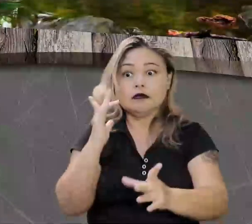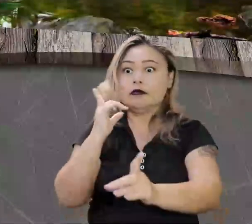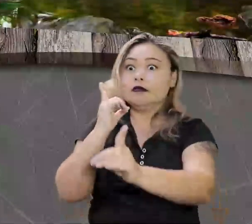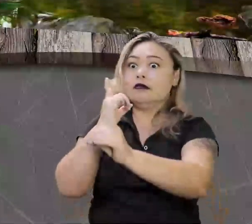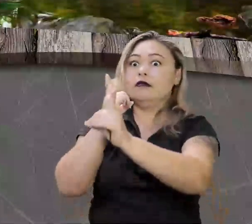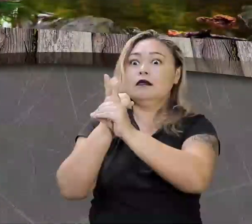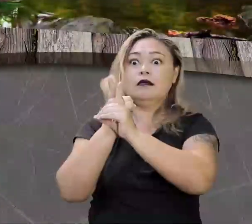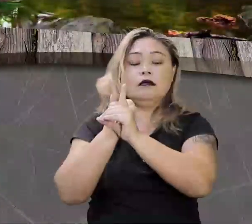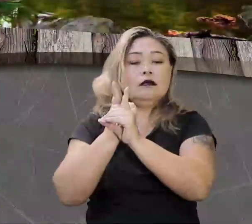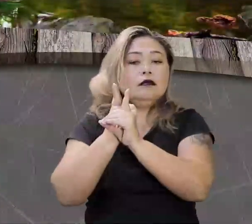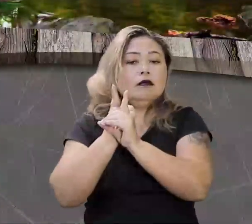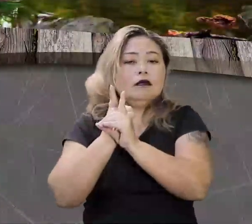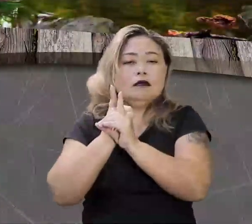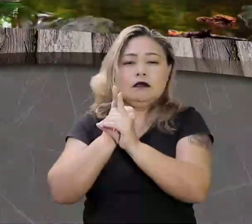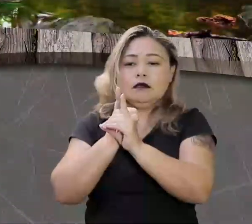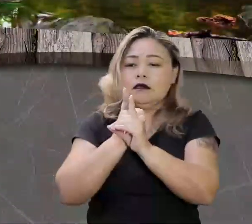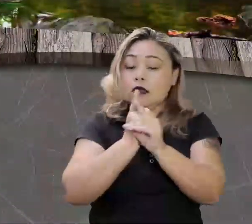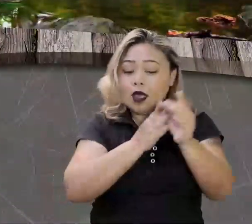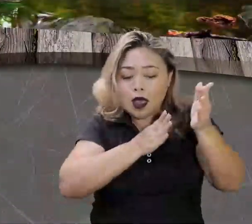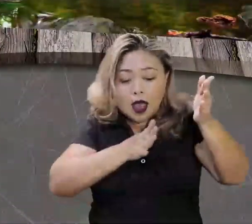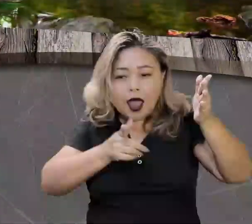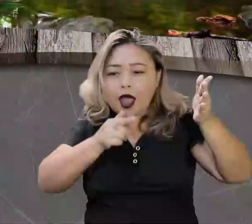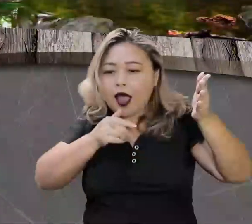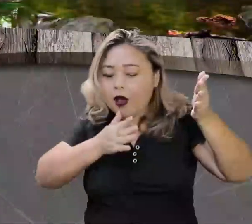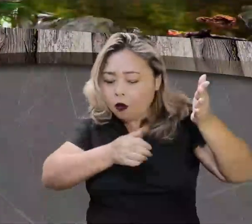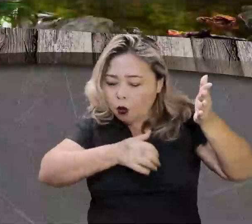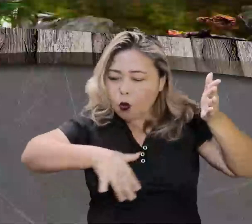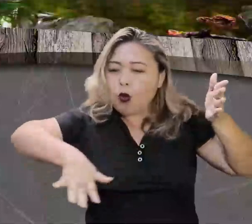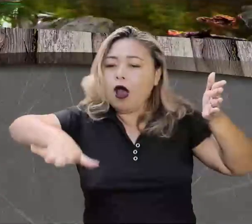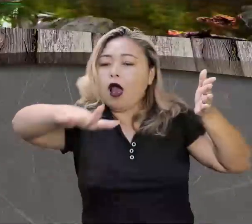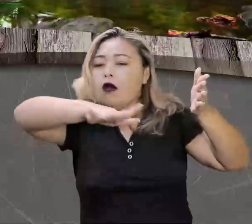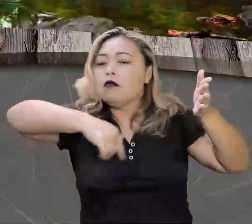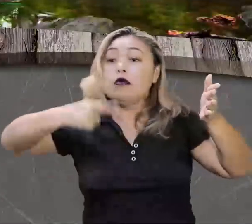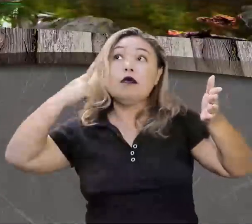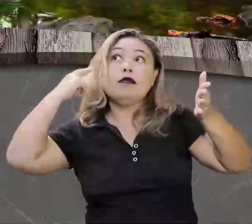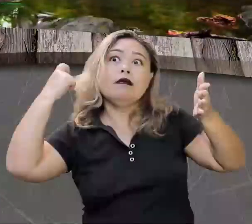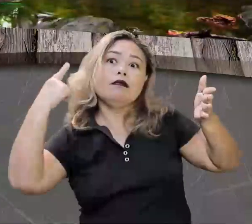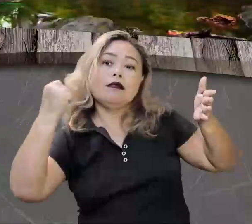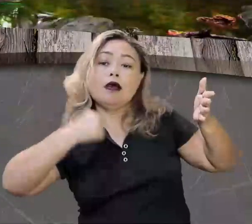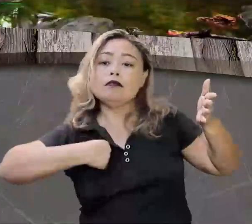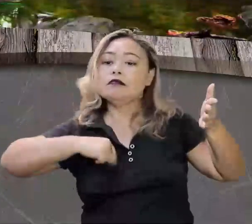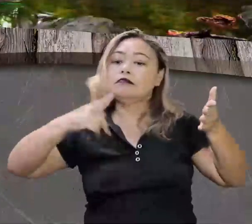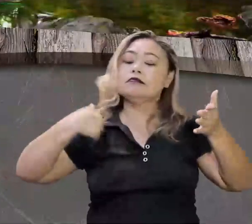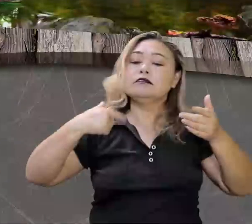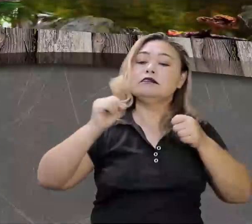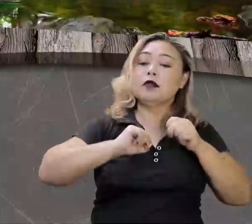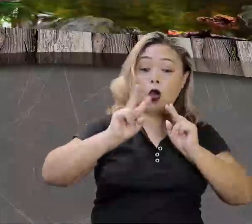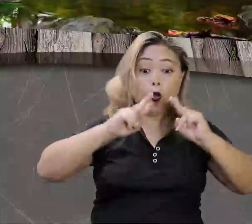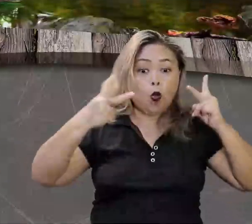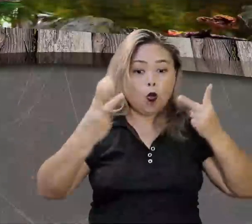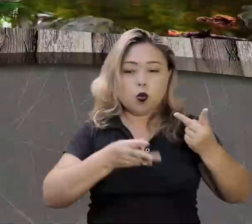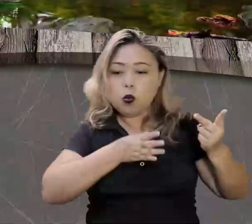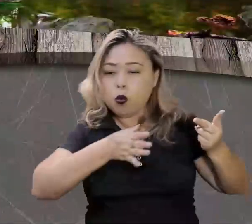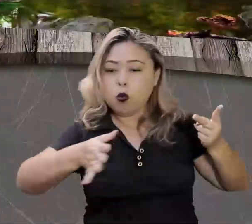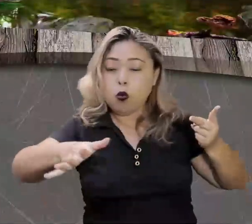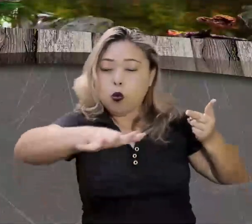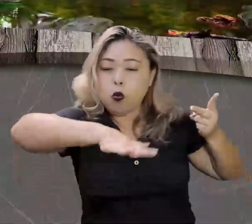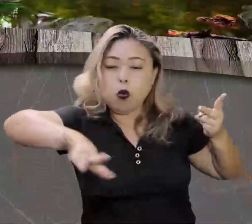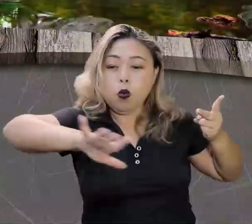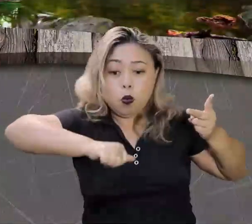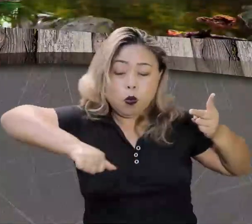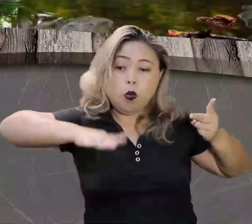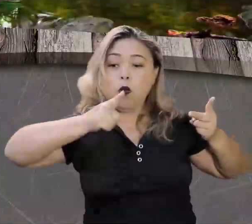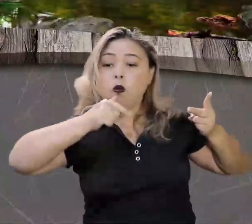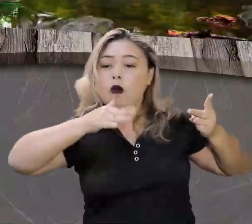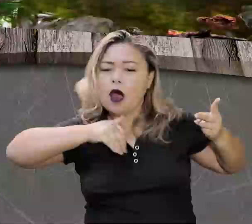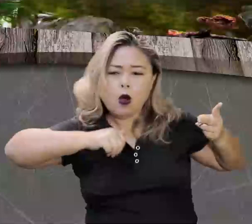encontrei aquele corpo d'água com muita gente, muito barulho, muito volume, muita